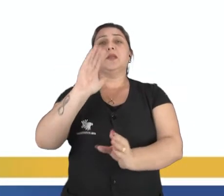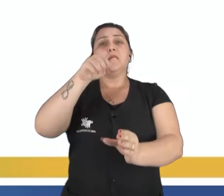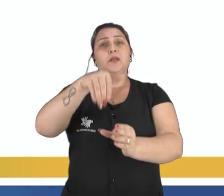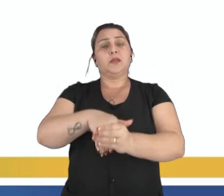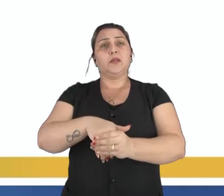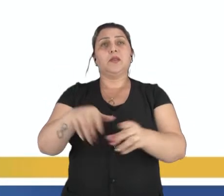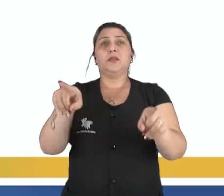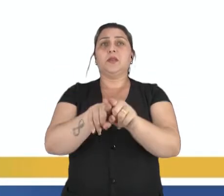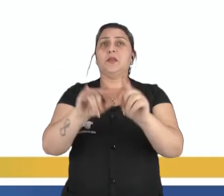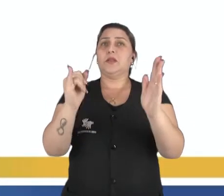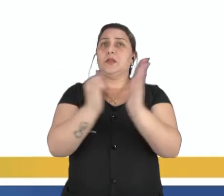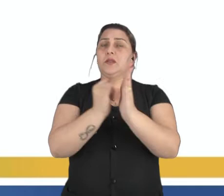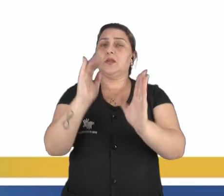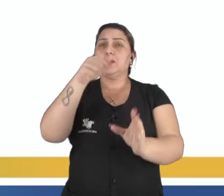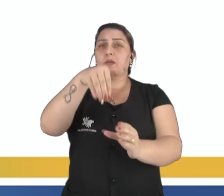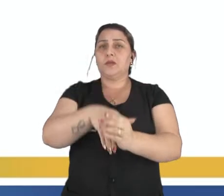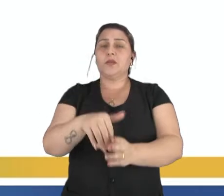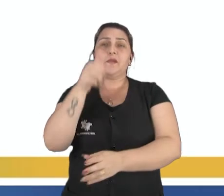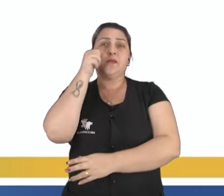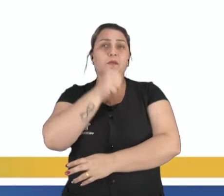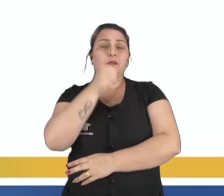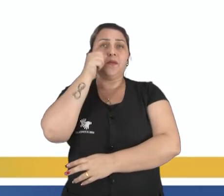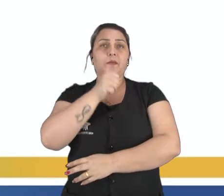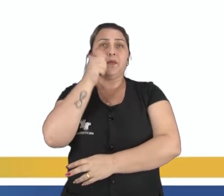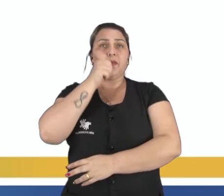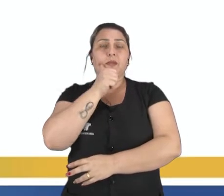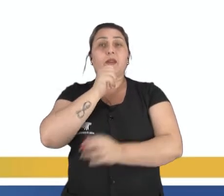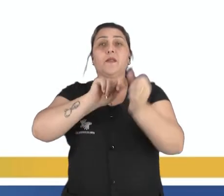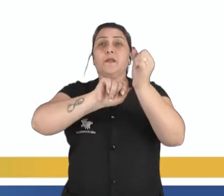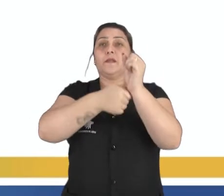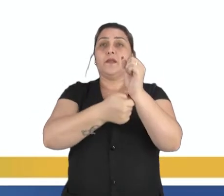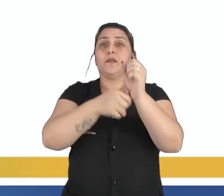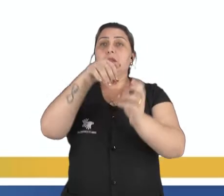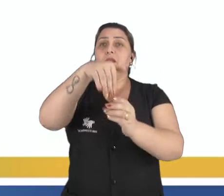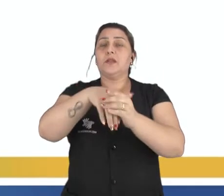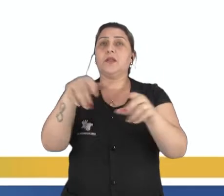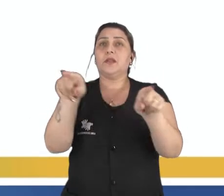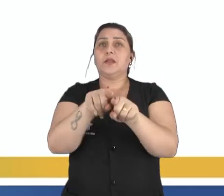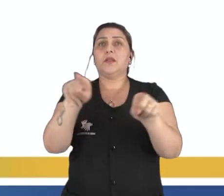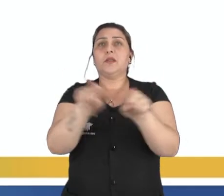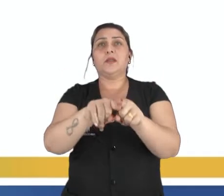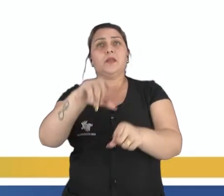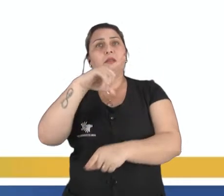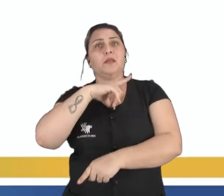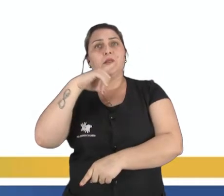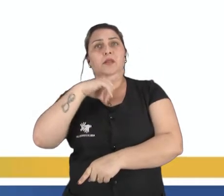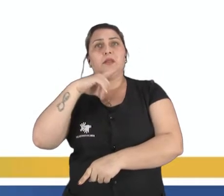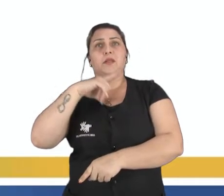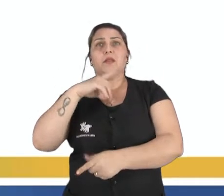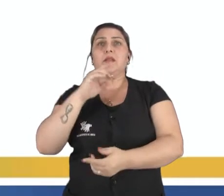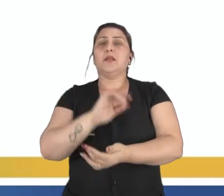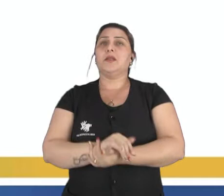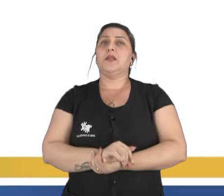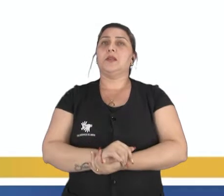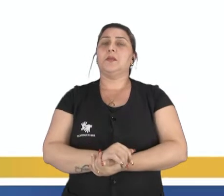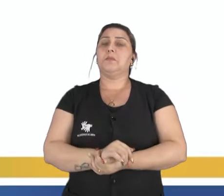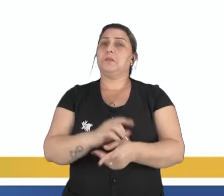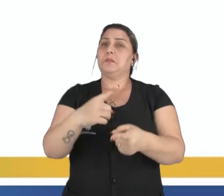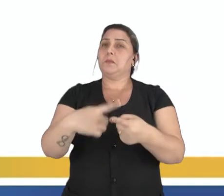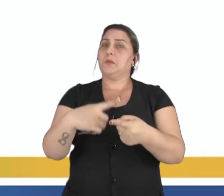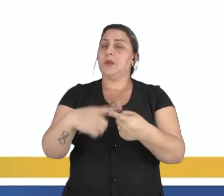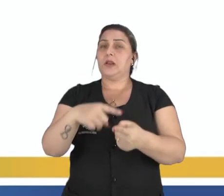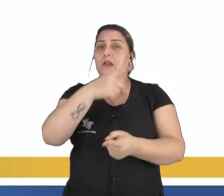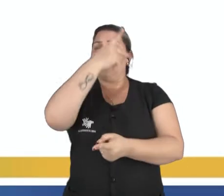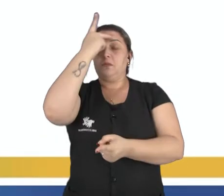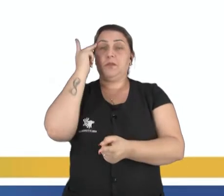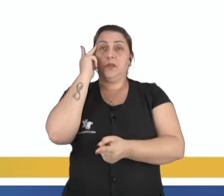da instituição aí do voto feminino e do voto secreto, né? A gente vai ter, então, aí esse voto secreto, porque até então